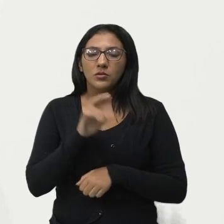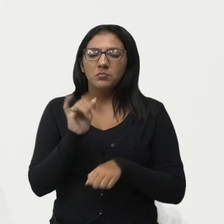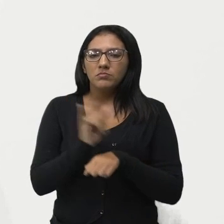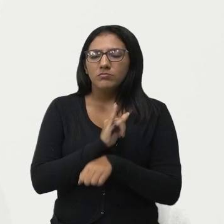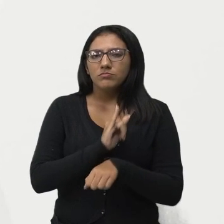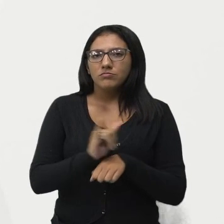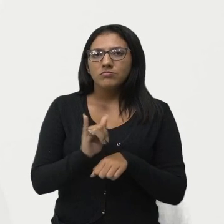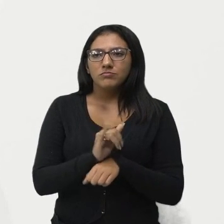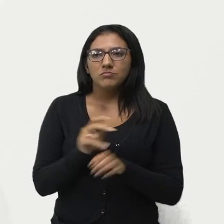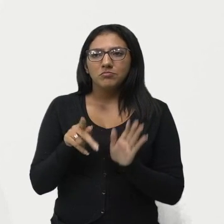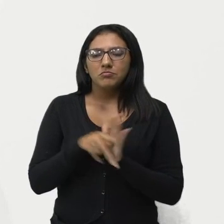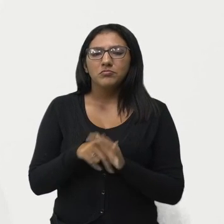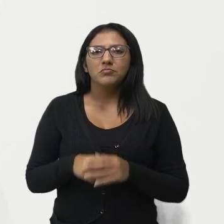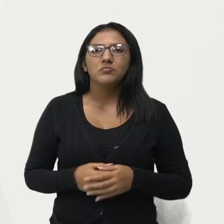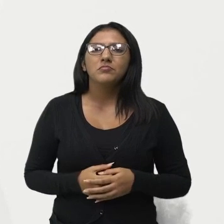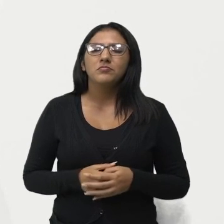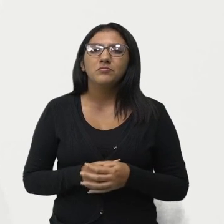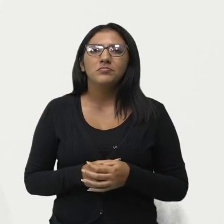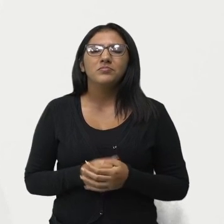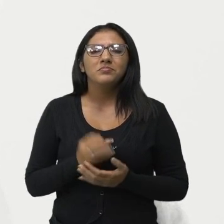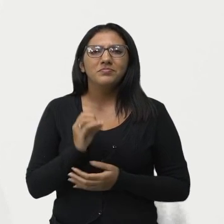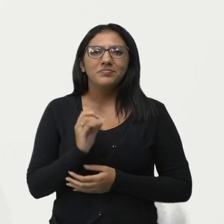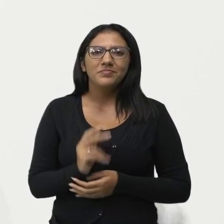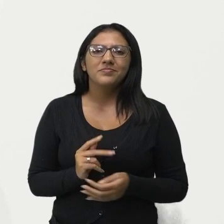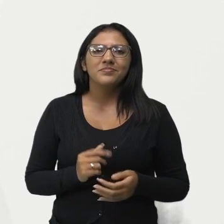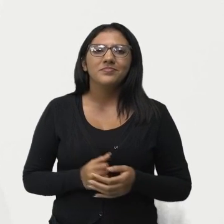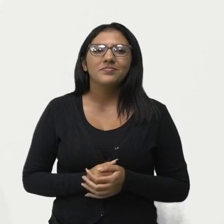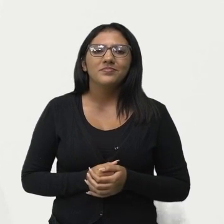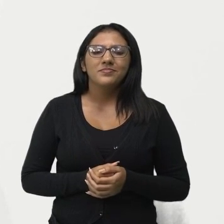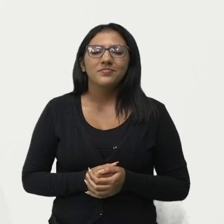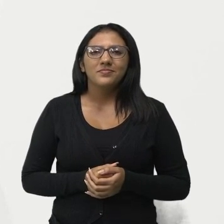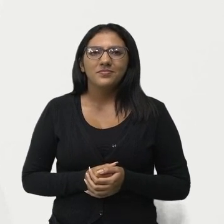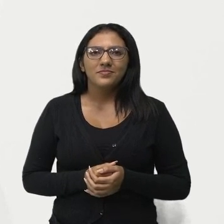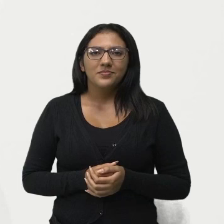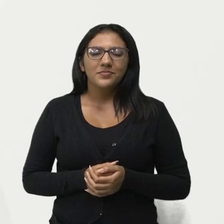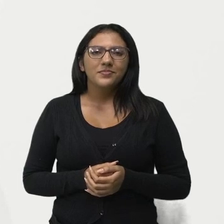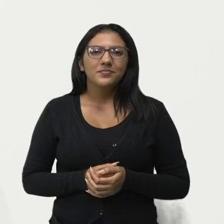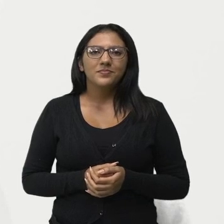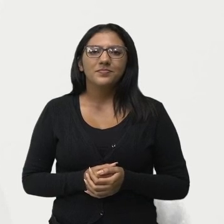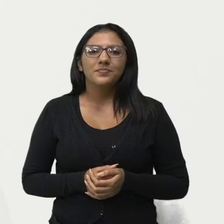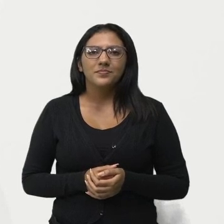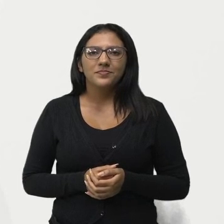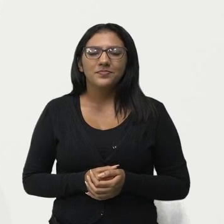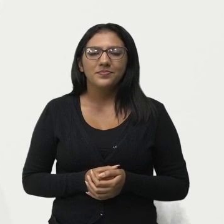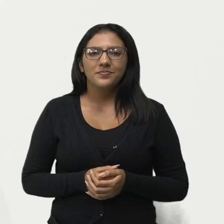investigarmos isso. Ok?